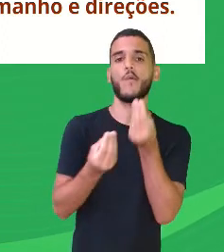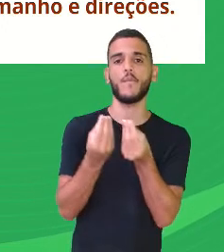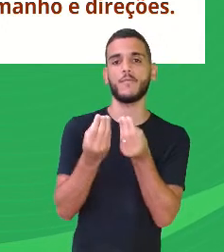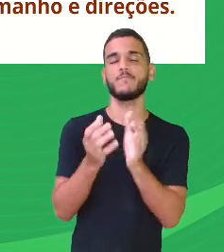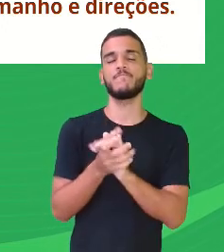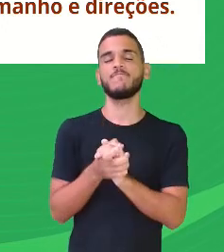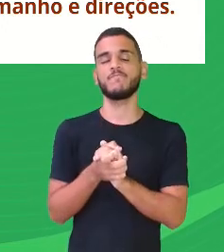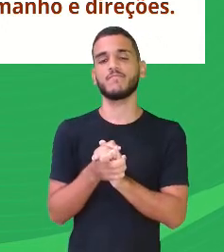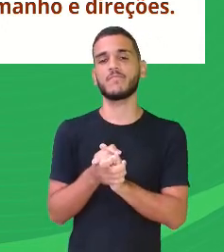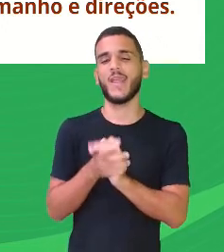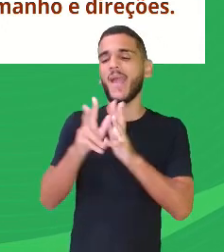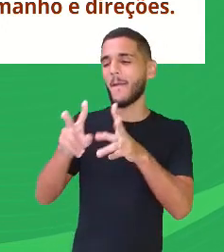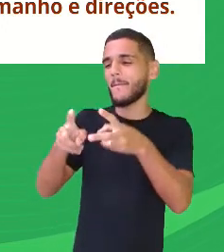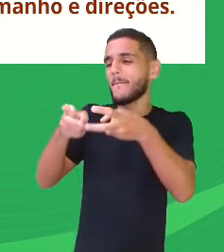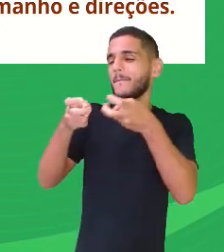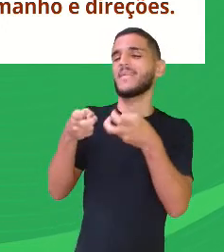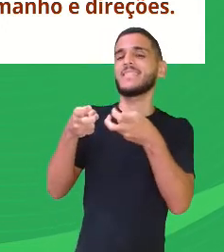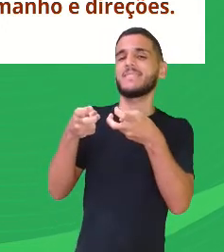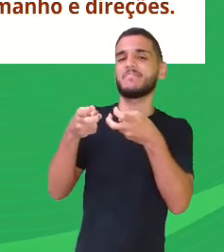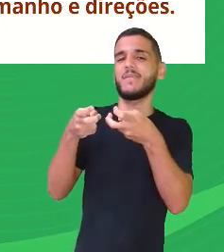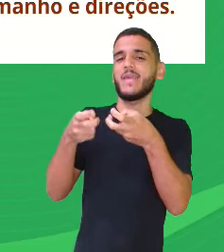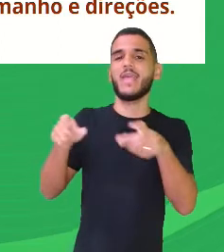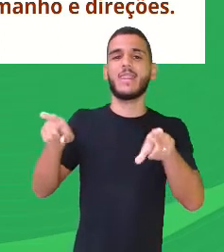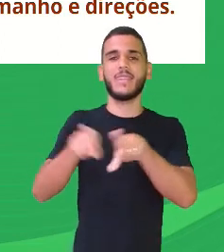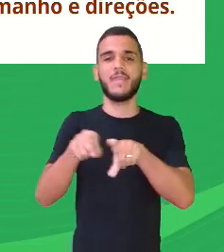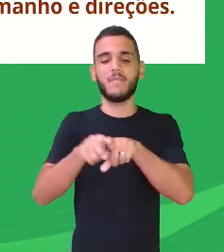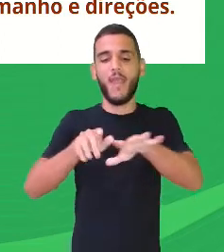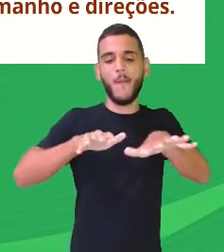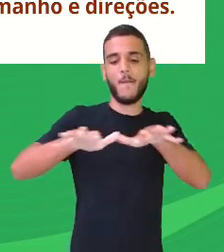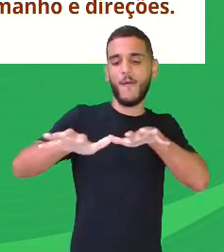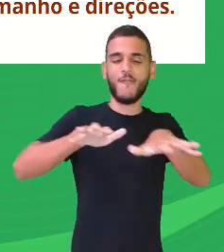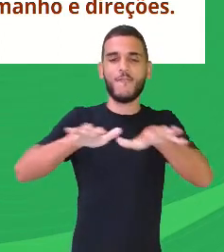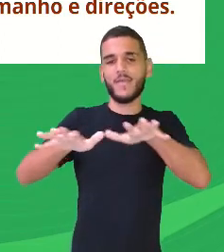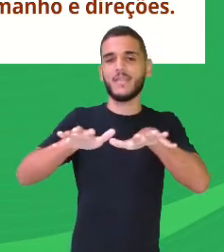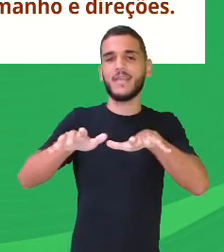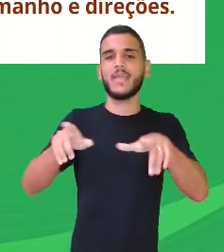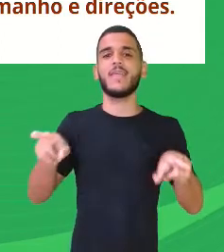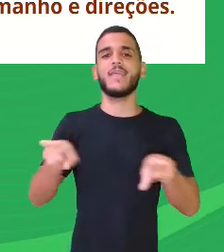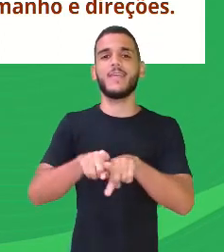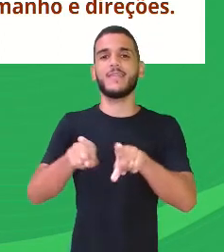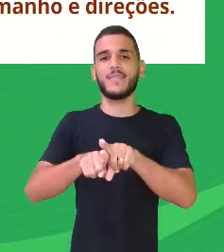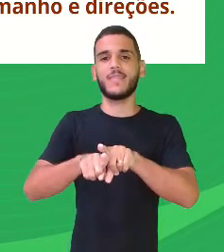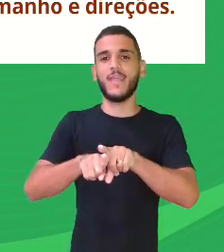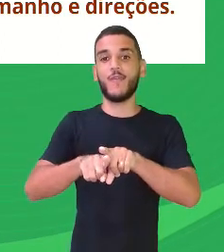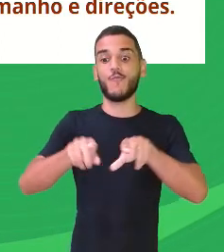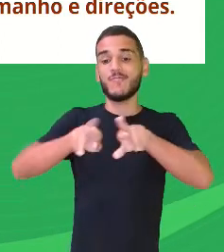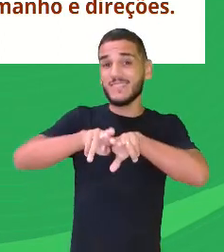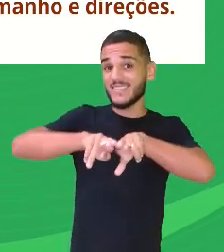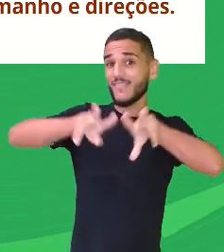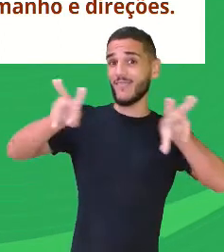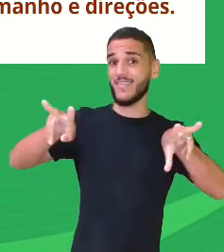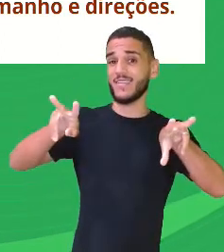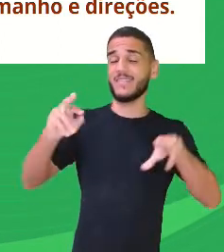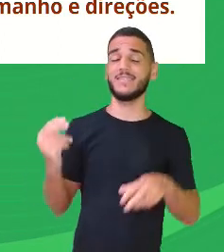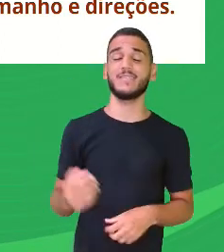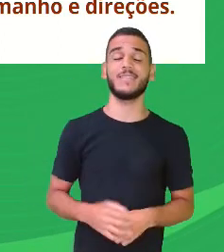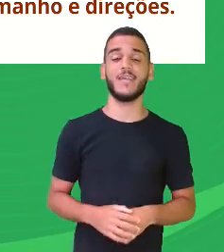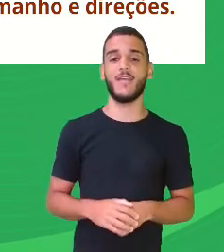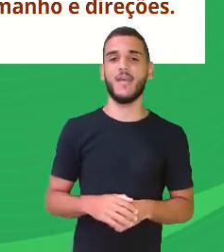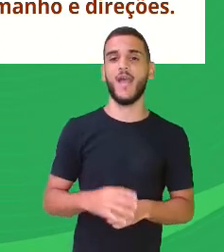à percepção, em relação às questões motoras, e que há uma disparidade bastante significativa em relação